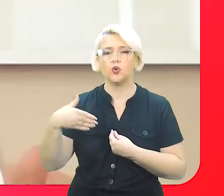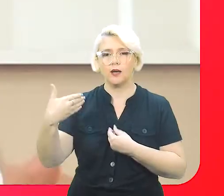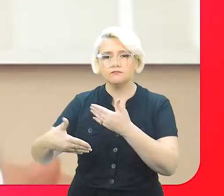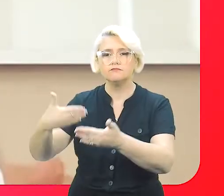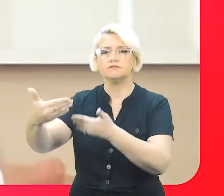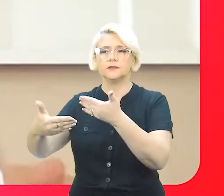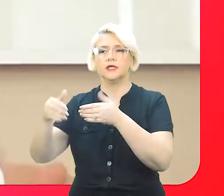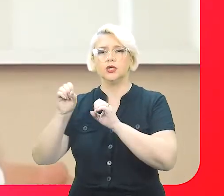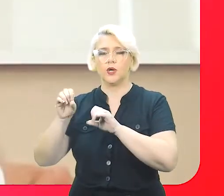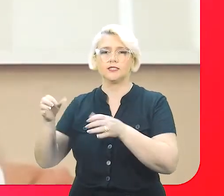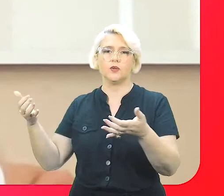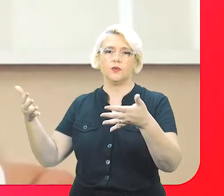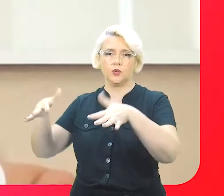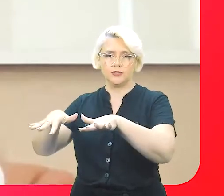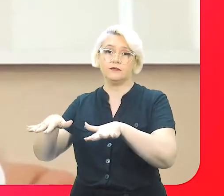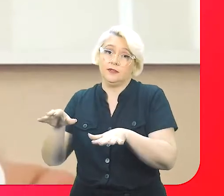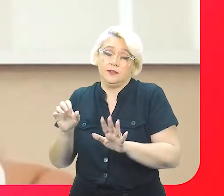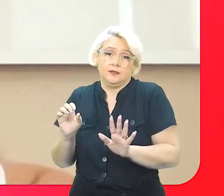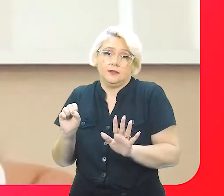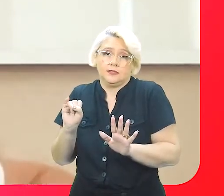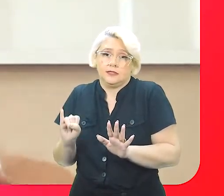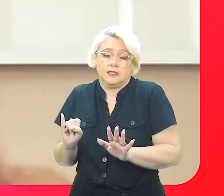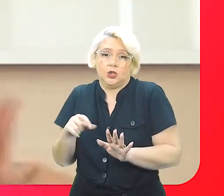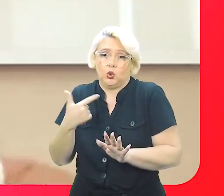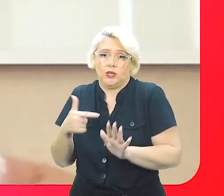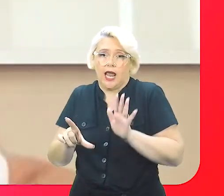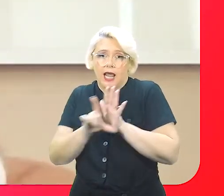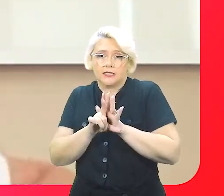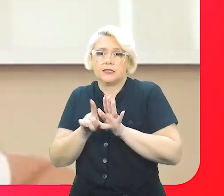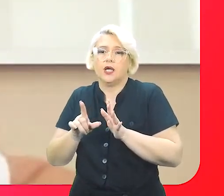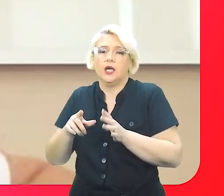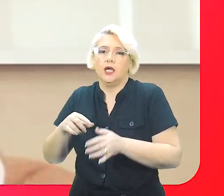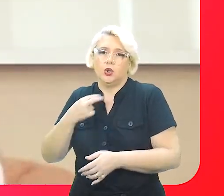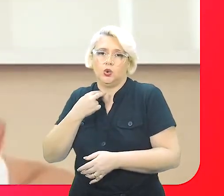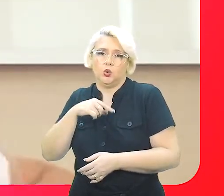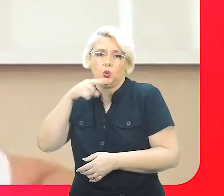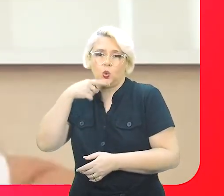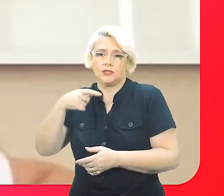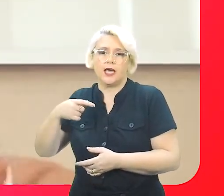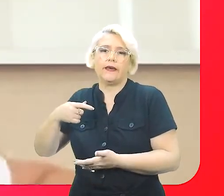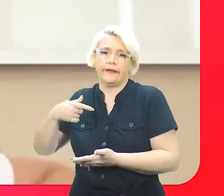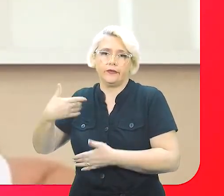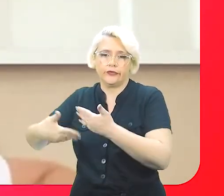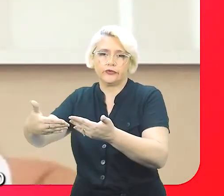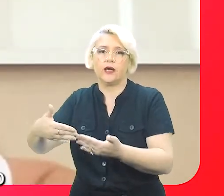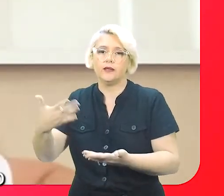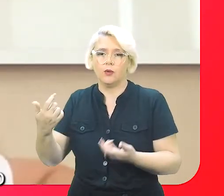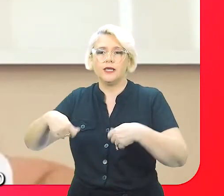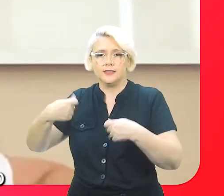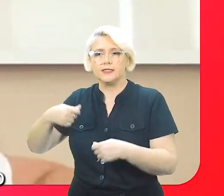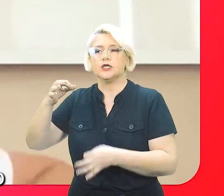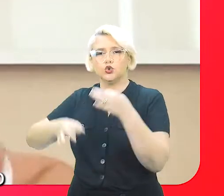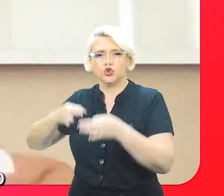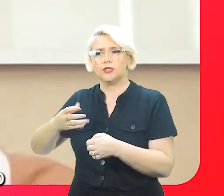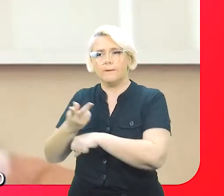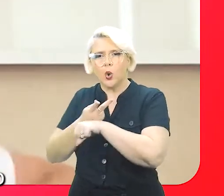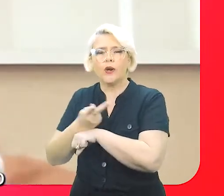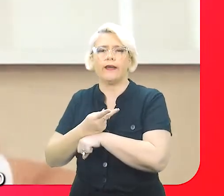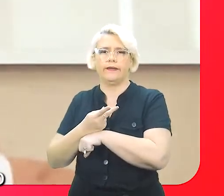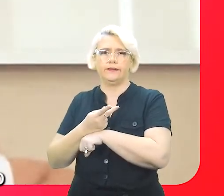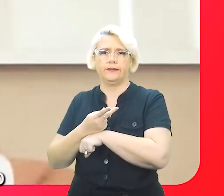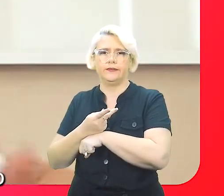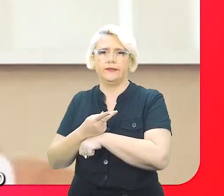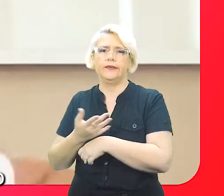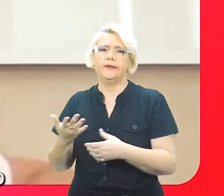a educação inclusiva, senão a gente não teria mantido. E é tudo na base da judicialização. É uma canseira